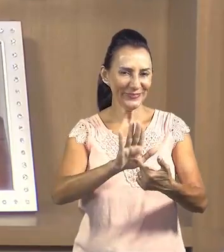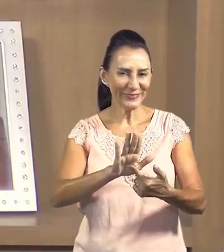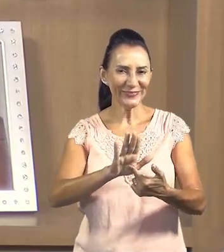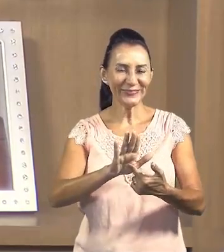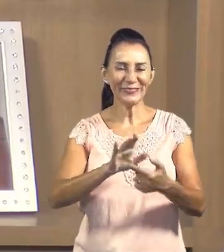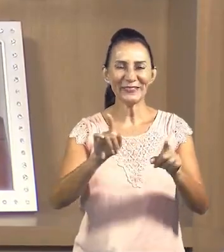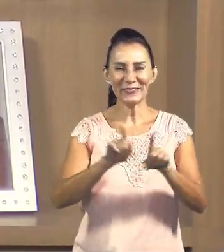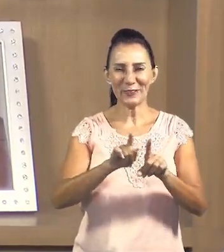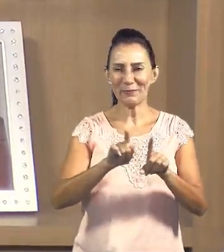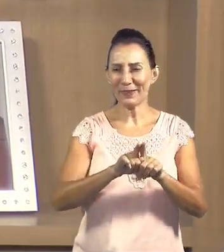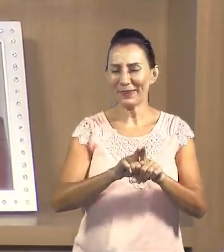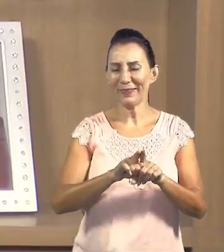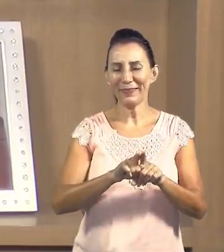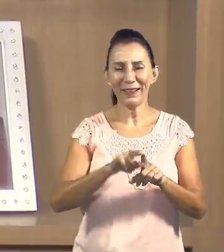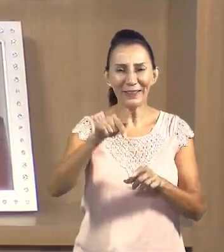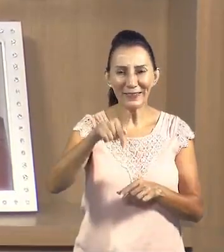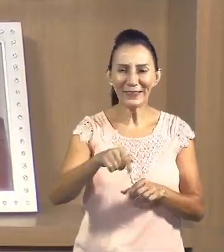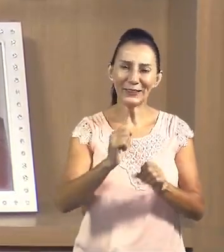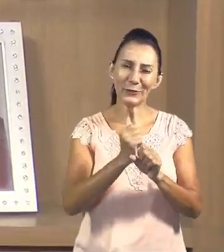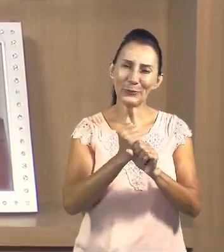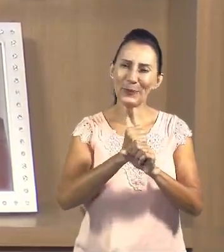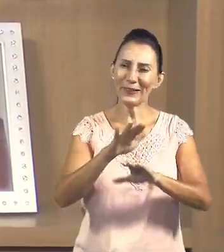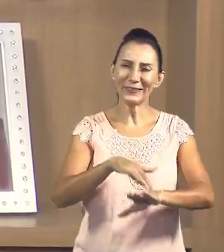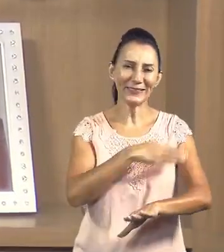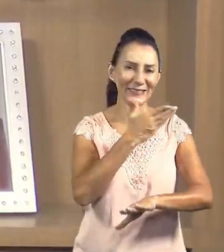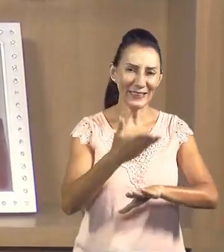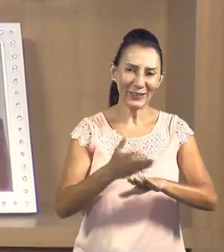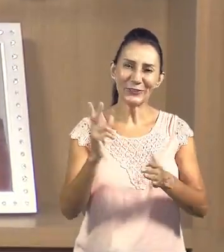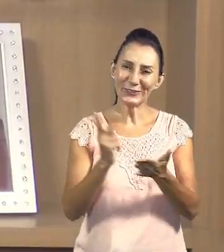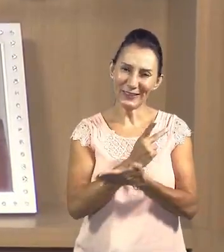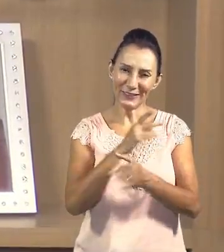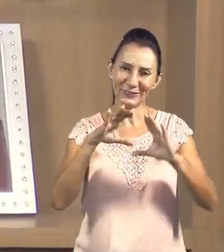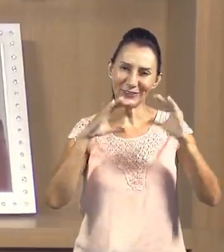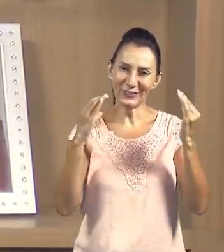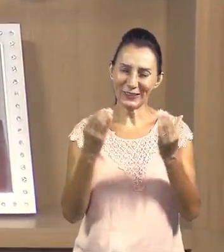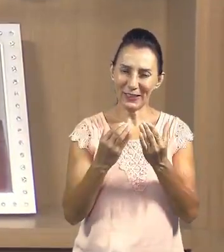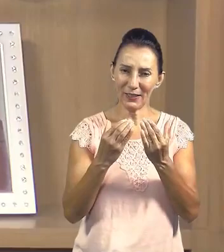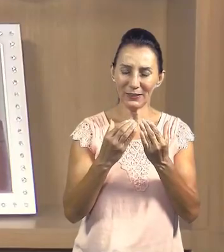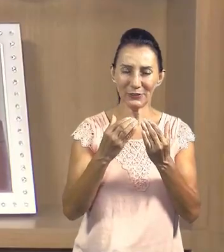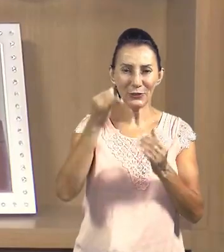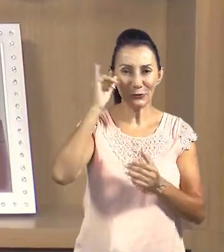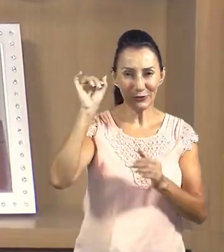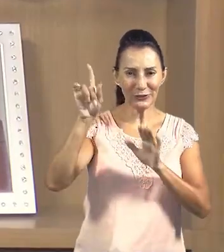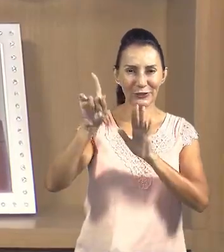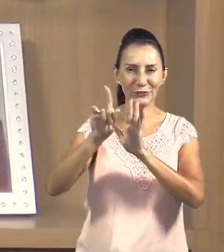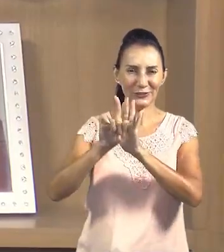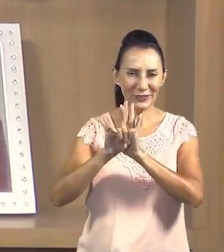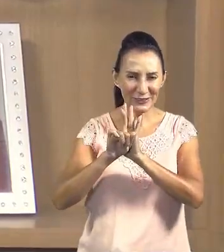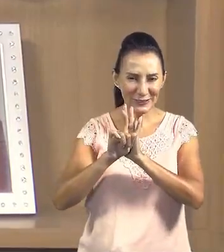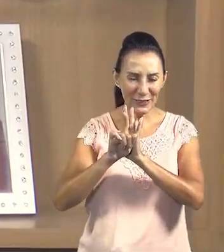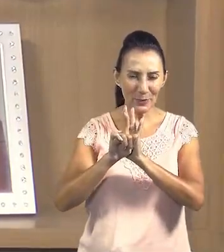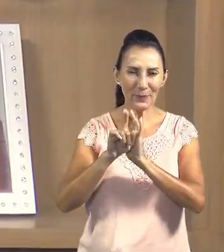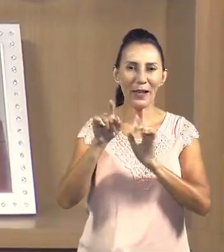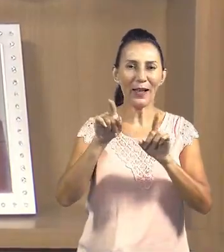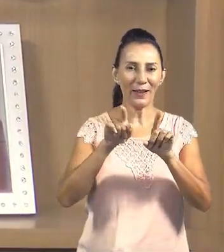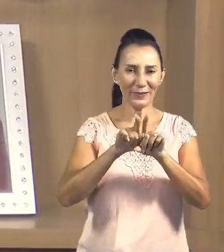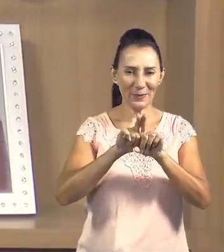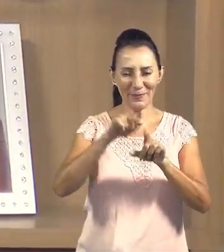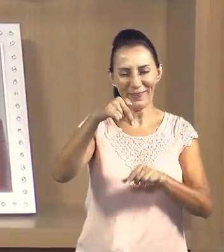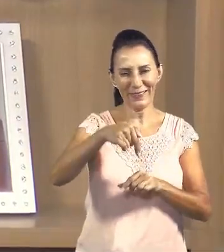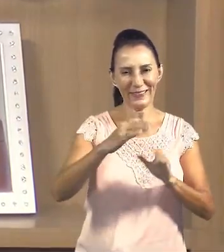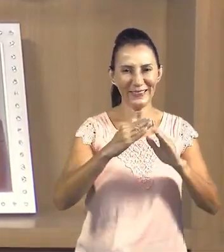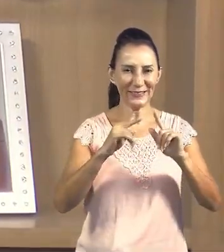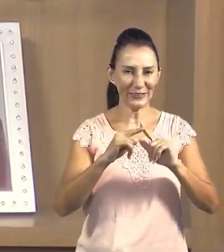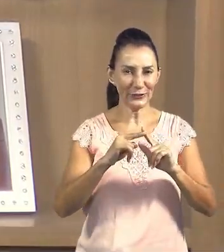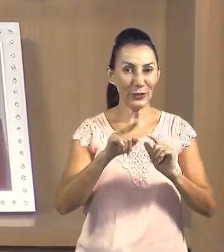temos congressos o ano todo, tanto em nossa sede campestre, quanto aqui na igreja. Aliás, você